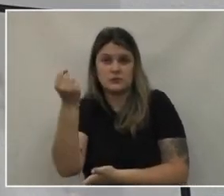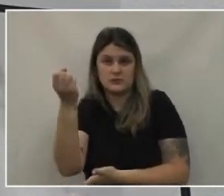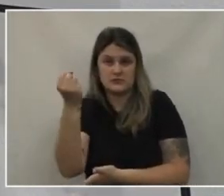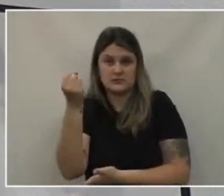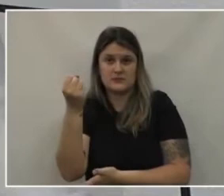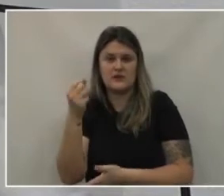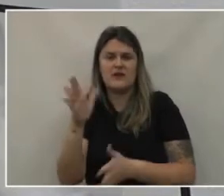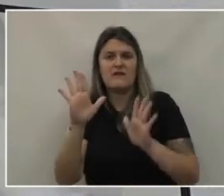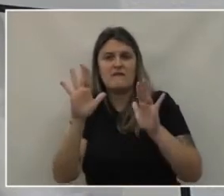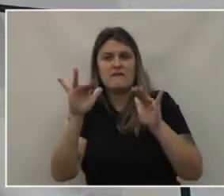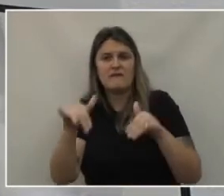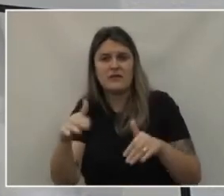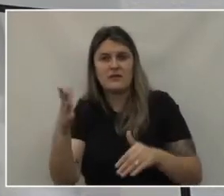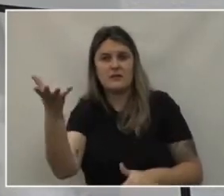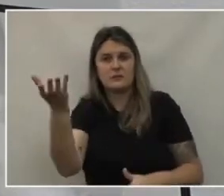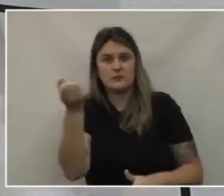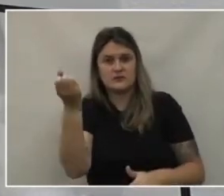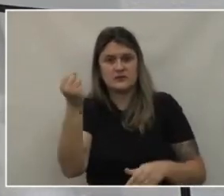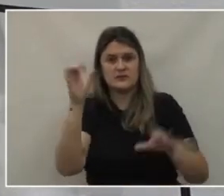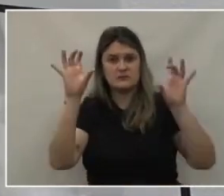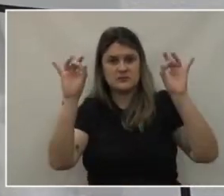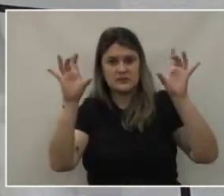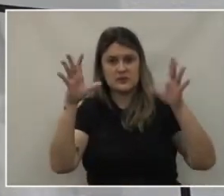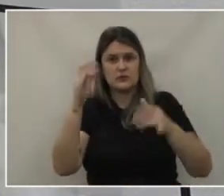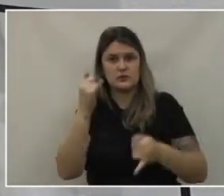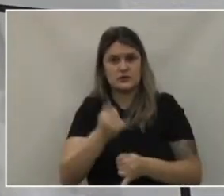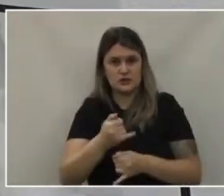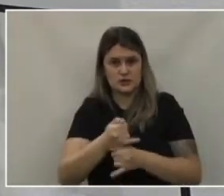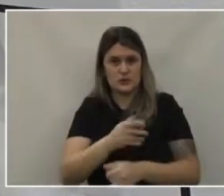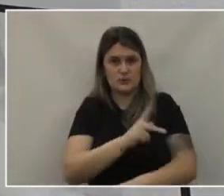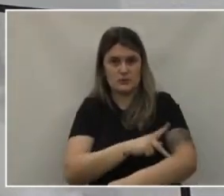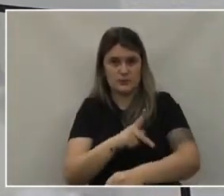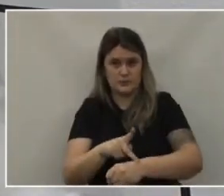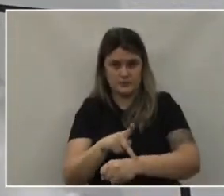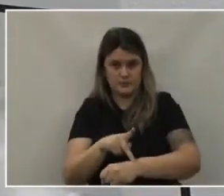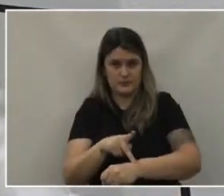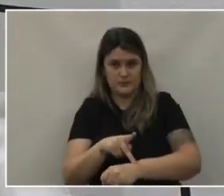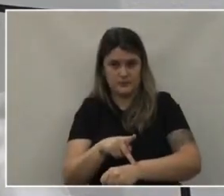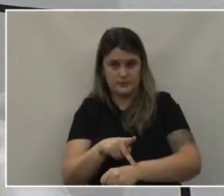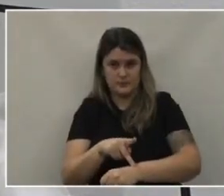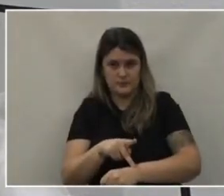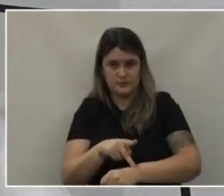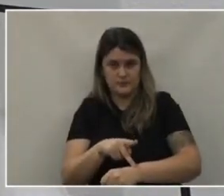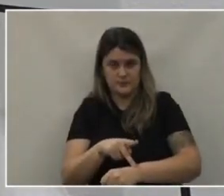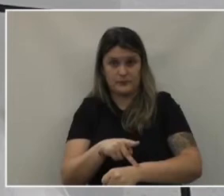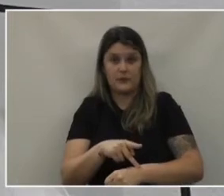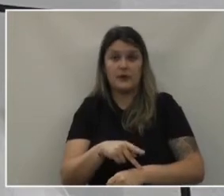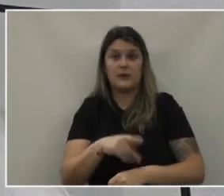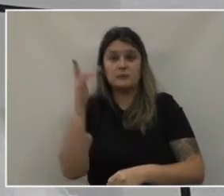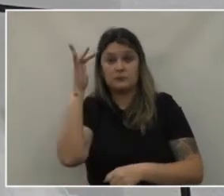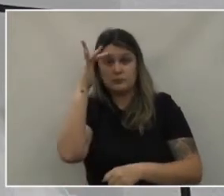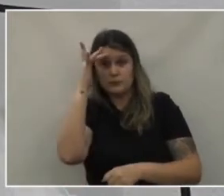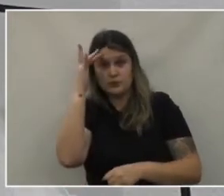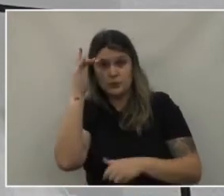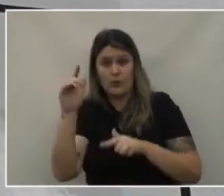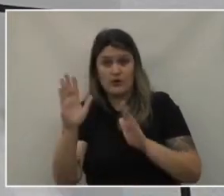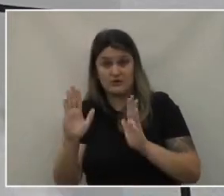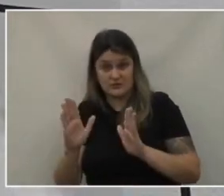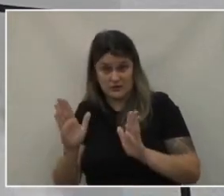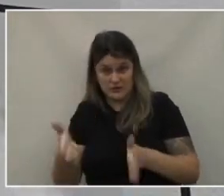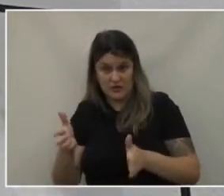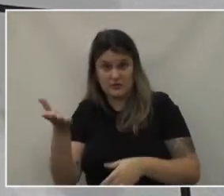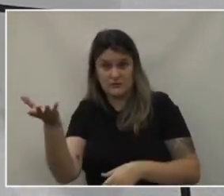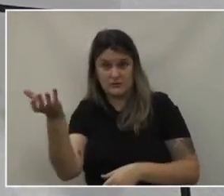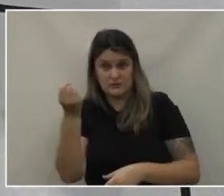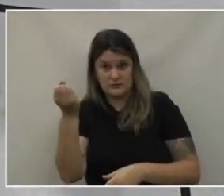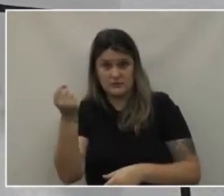Possibilidade do fim da aposentadoria especial para diretores e pedagogos. Os servidores aposentados